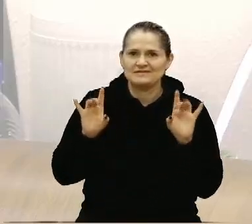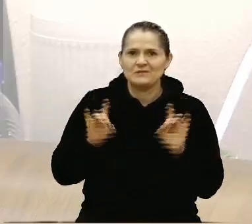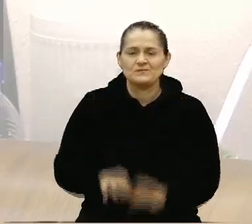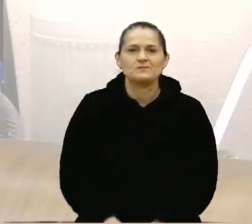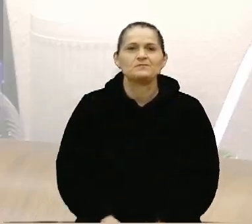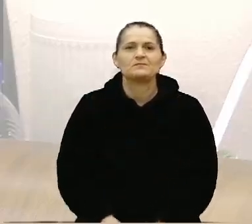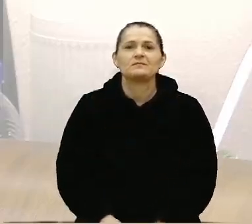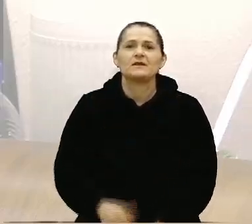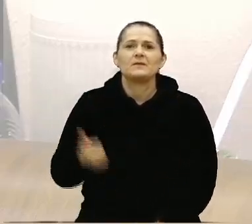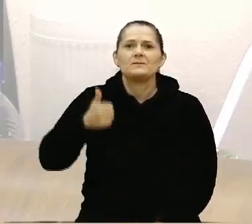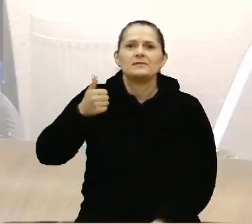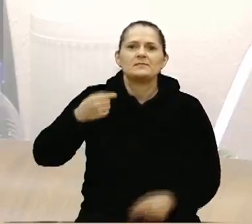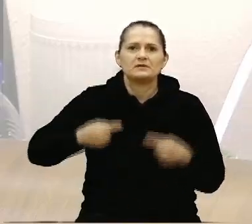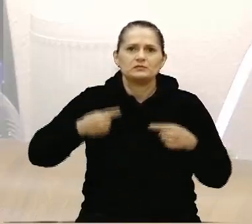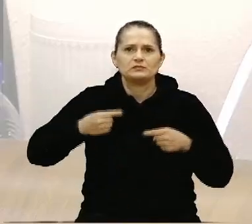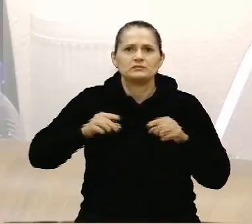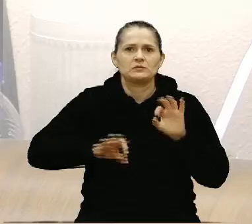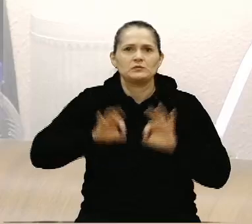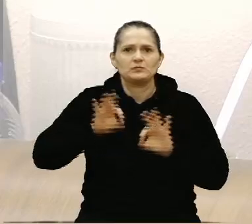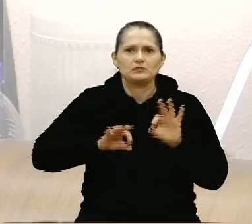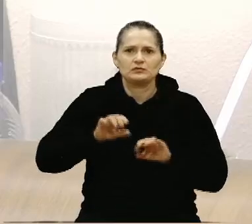Em primeira discussão, projeto de lei número